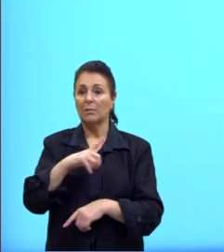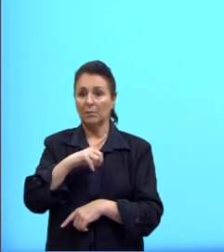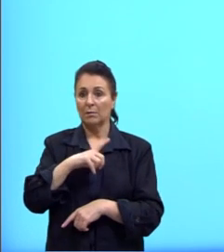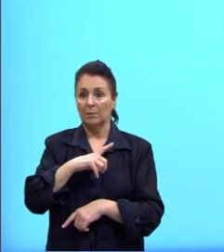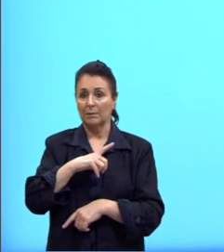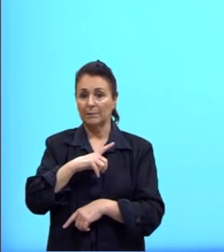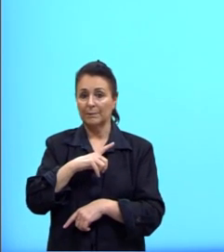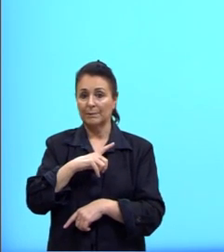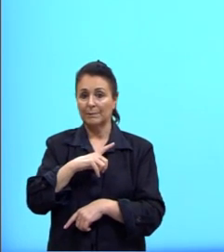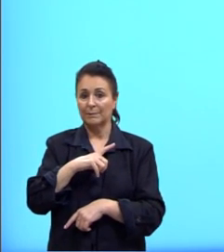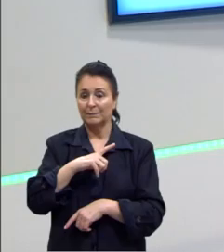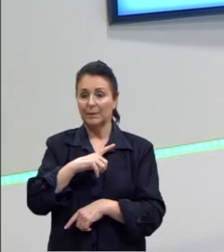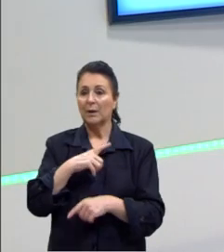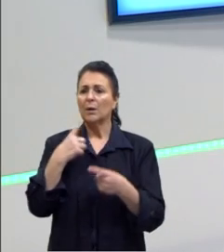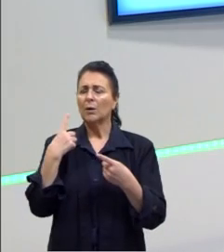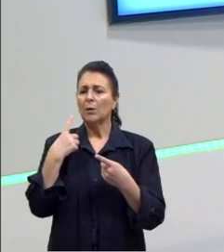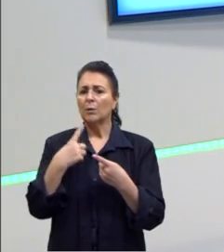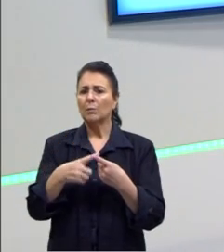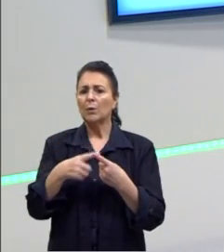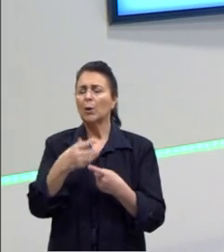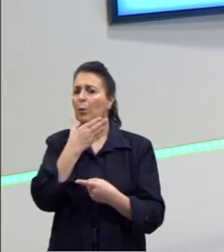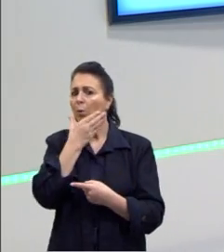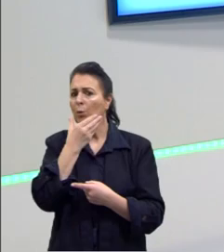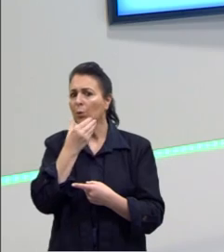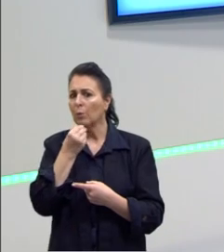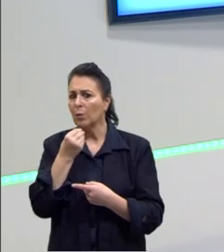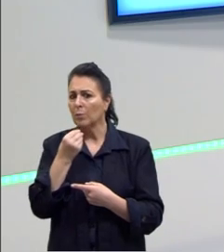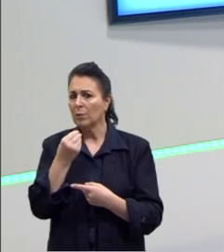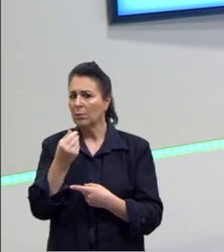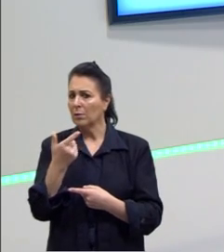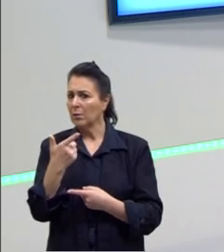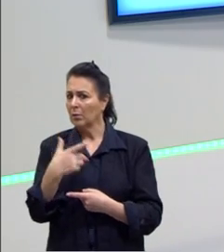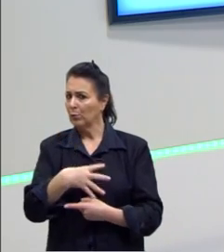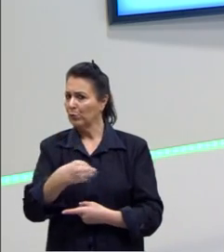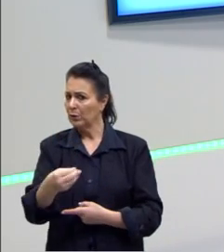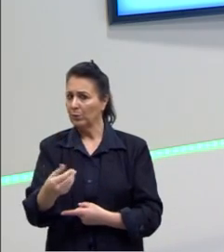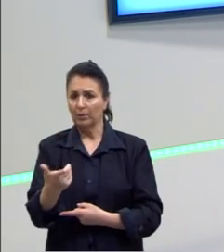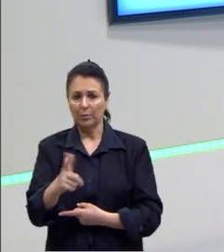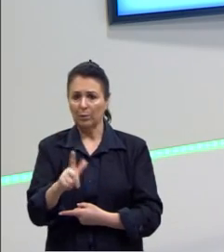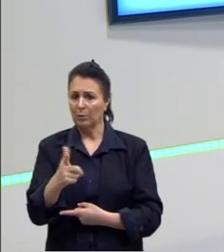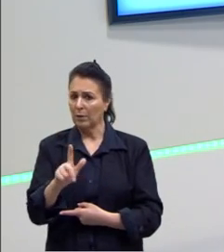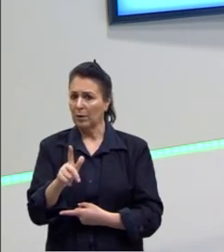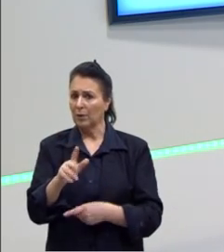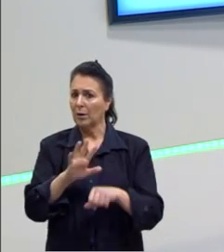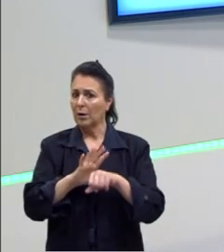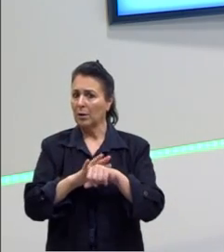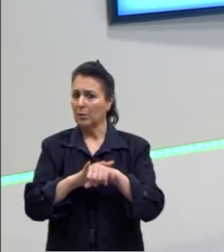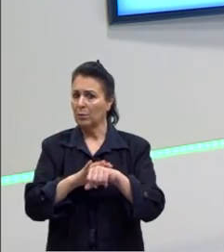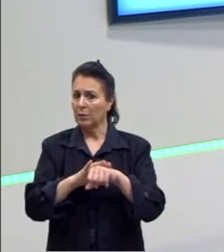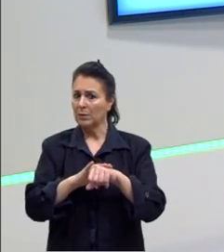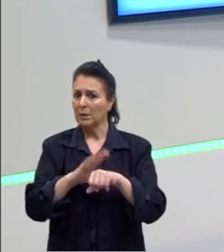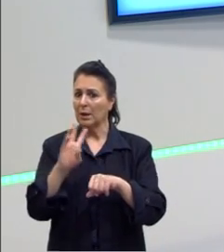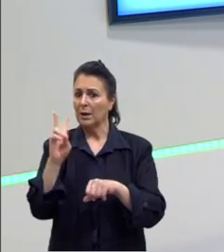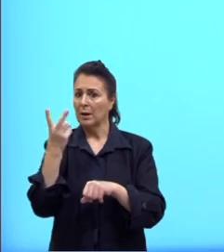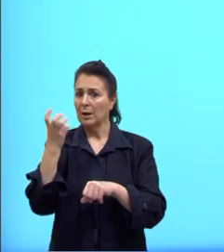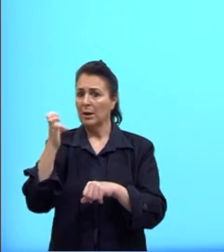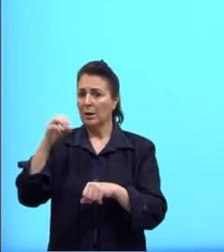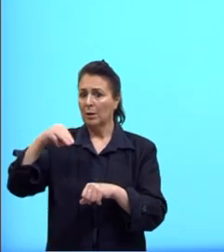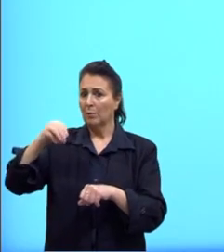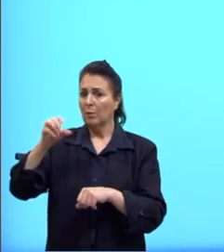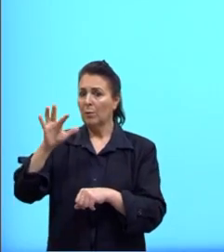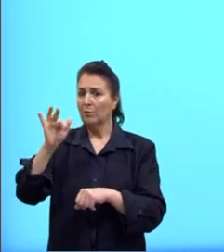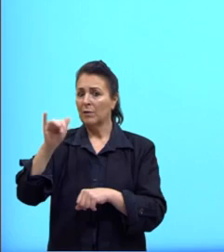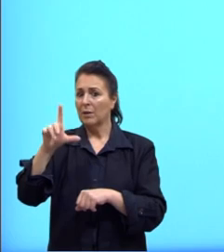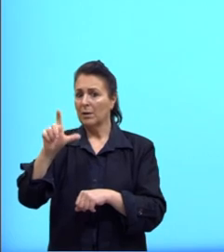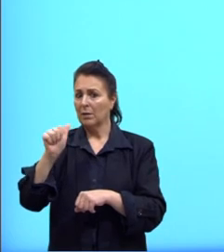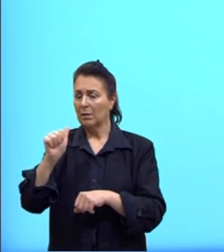então porque que os homens aqui os filhos não tem a hemofilia porque no caso do